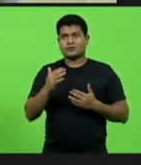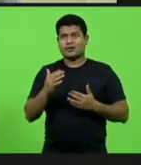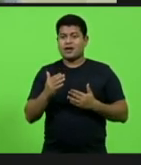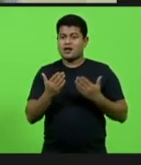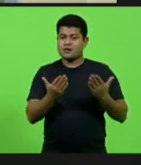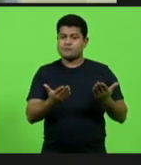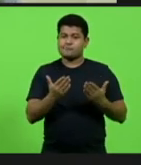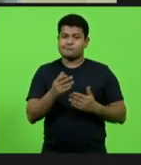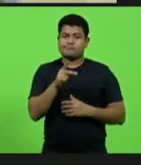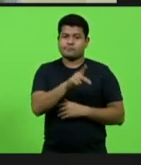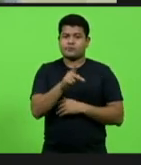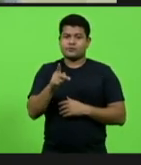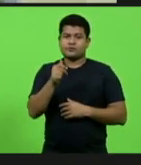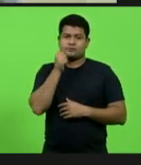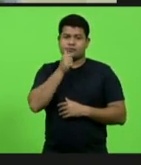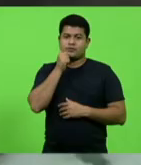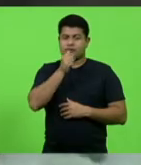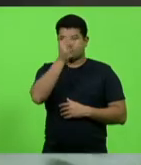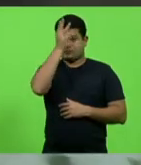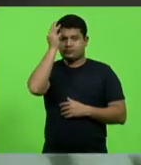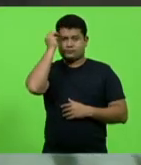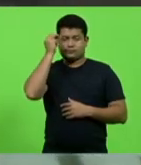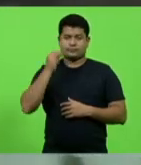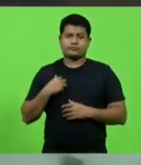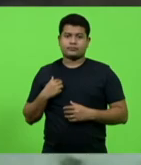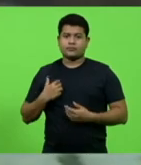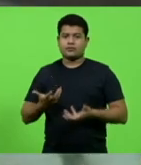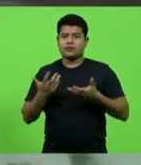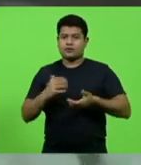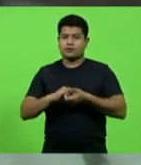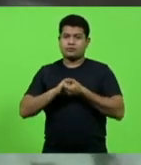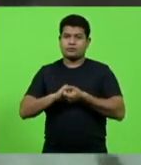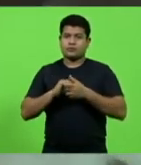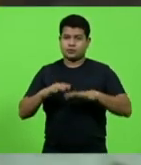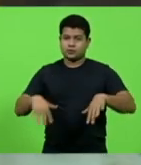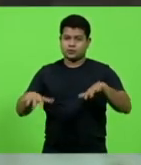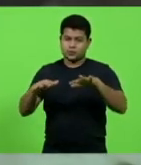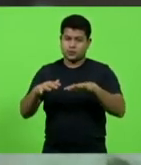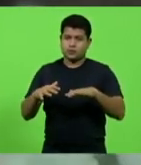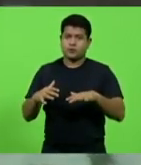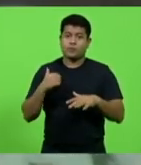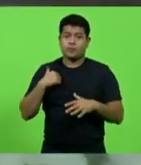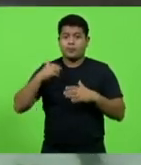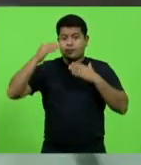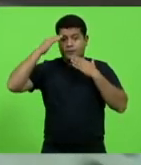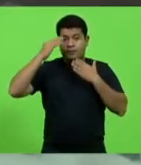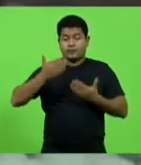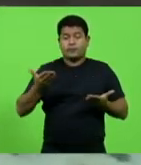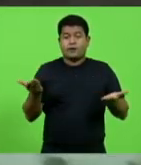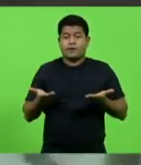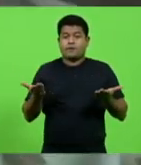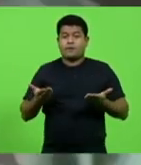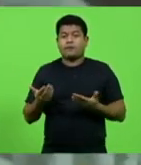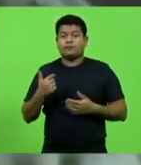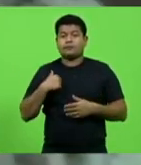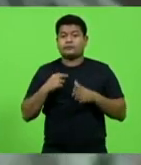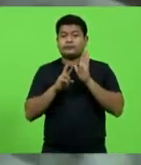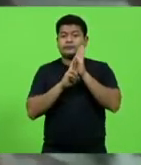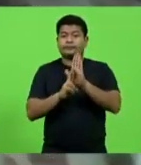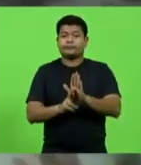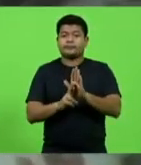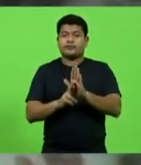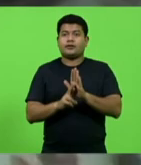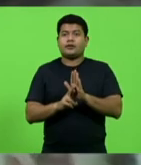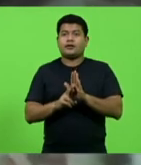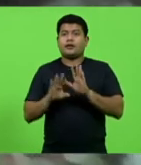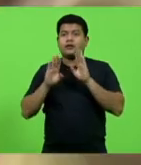Luciane Carminati, quero cumprimentar todos e todas, agradecer esse espaço. Eu falo em nome do Fórum Estadual Popular